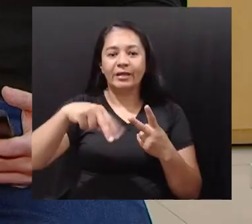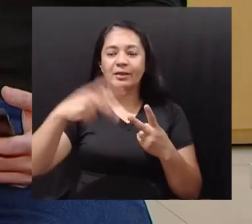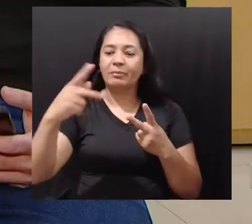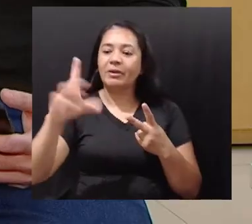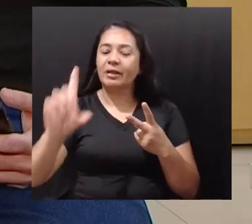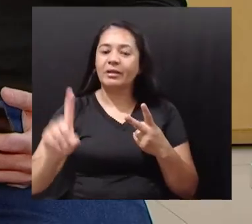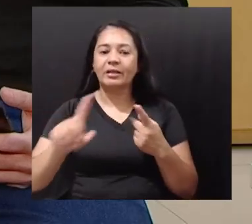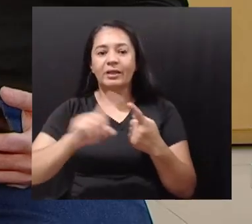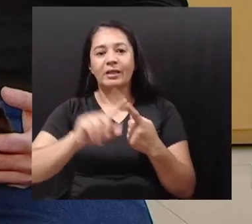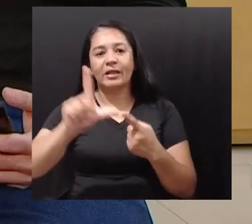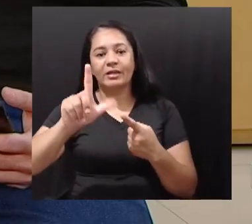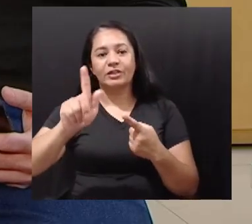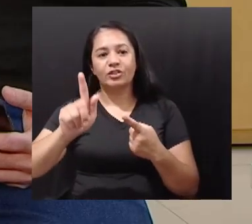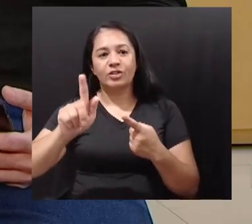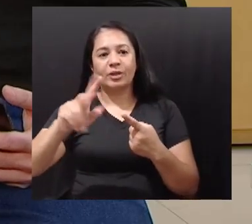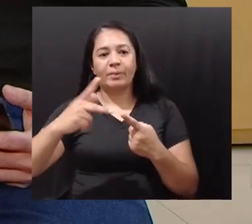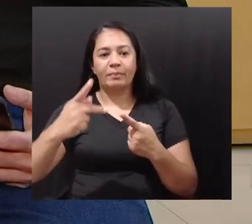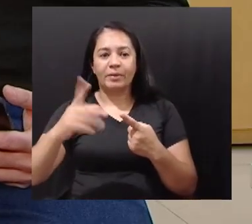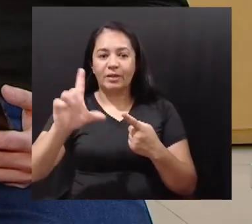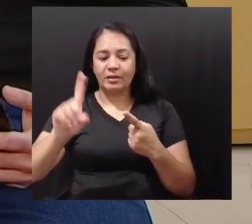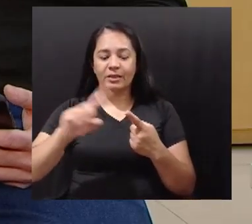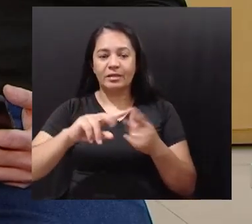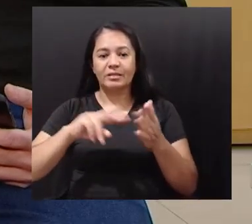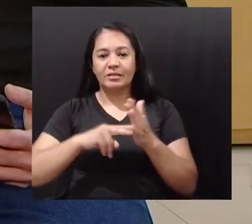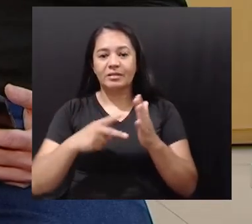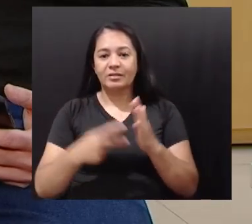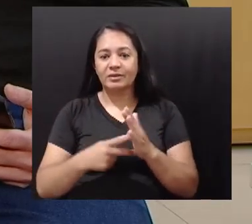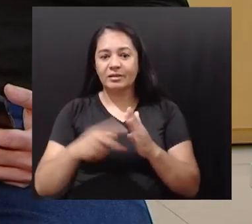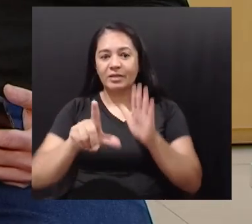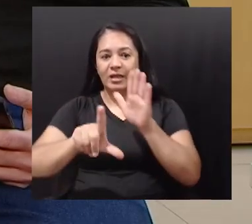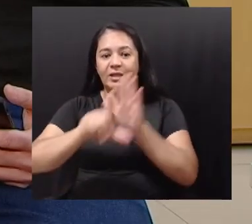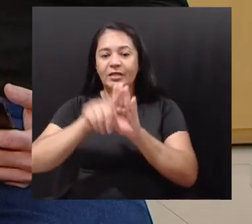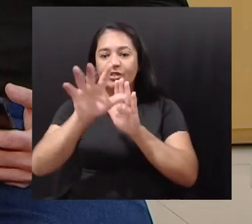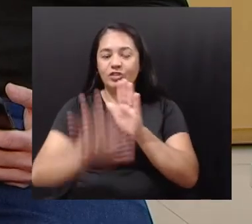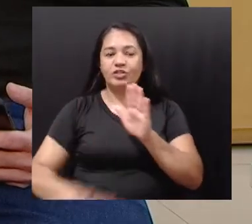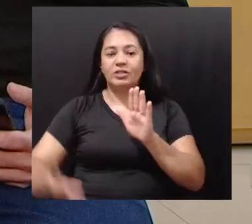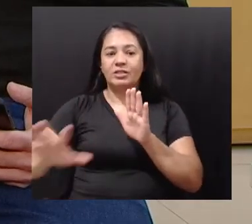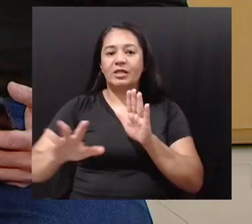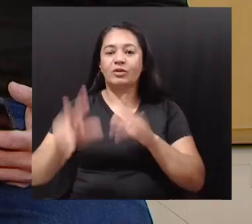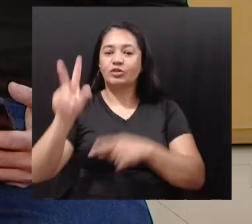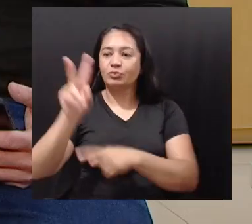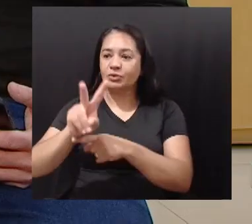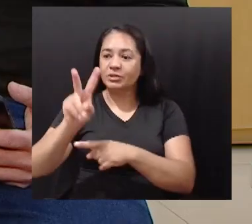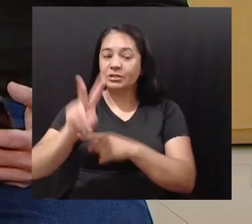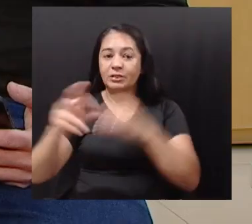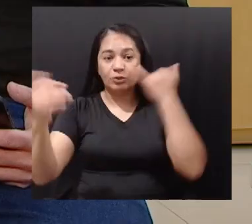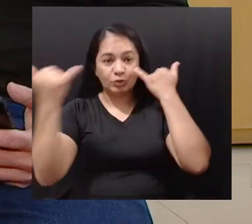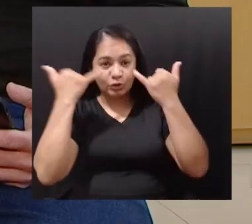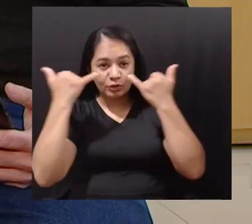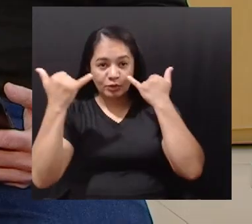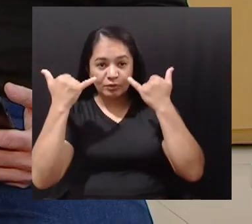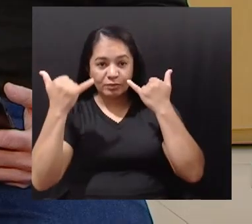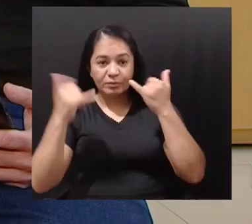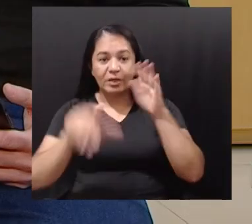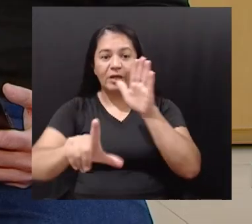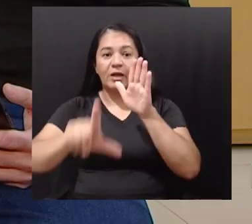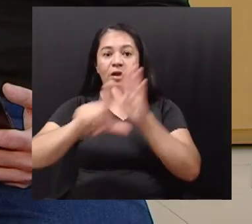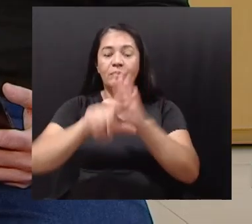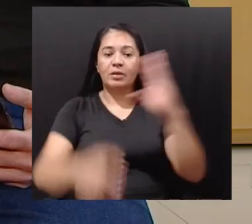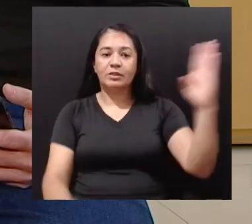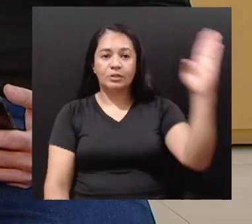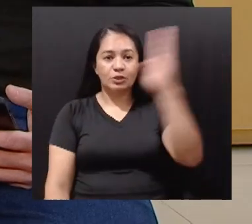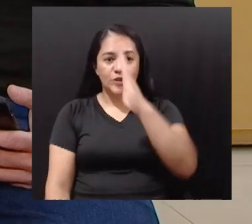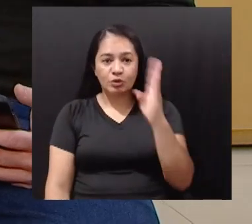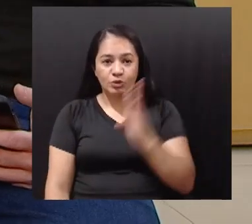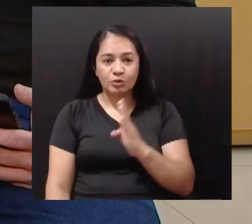LGPD ela é a sigla para Lei Geral de Proteção de Dados. A Lei Geral de Proteção de Dados é uma legislação nacional, ela foi promulgada